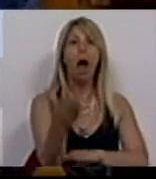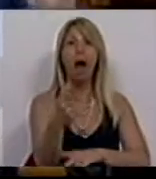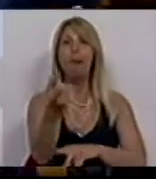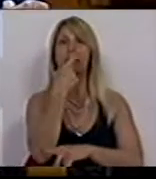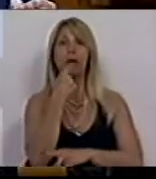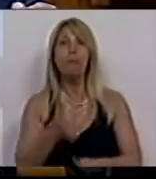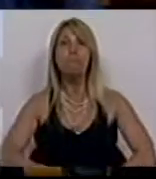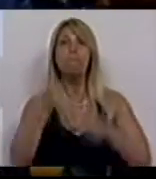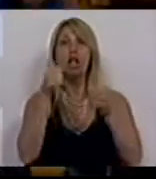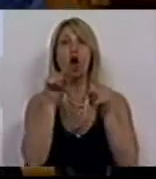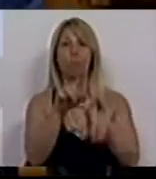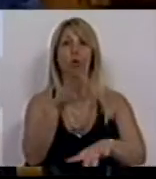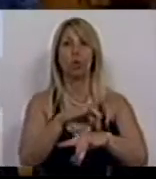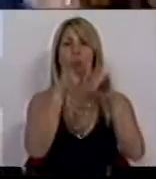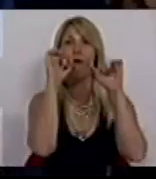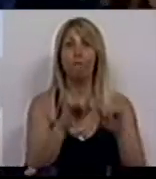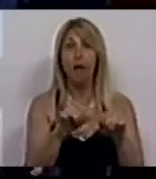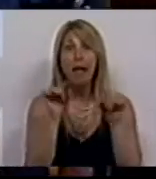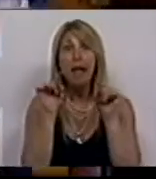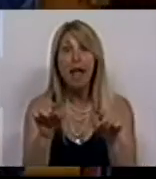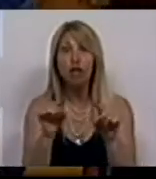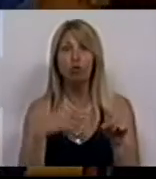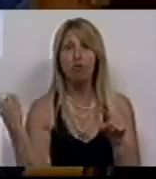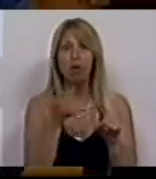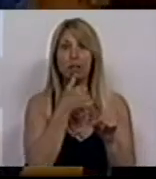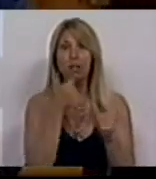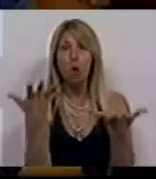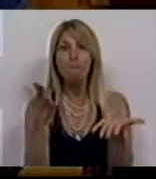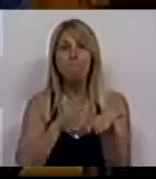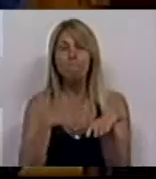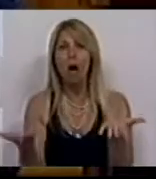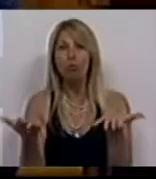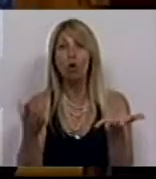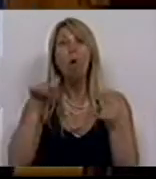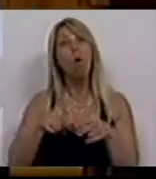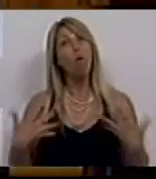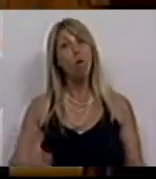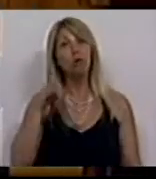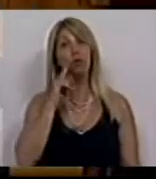adequado. É isto que está nas nossas mãos hoje, senhoras e senhores deputados.